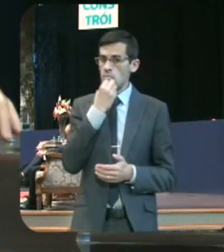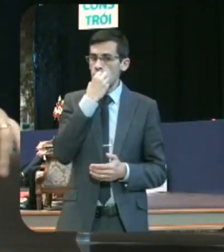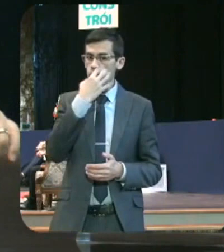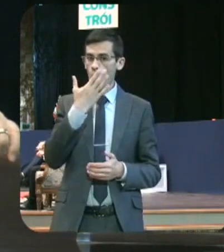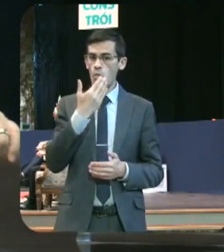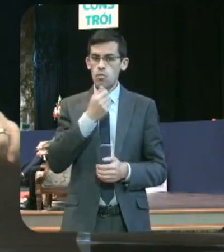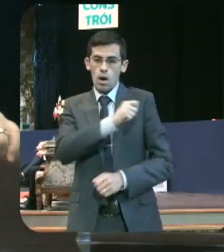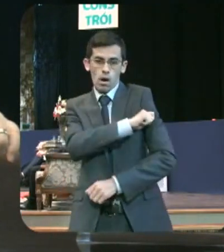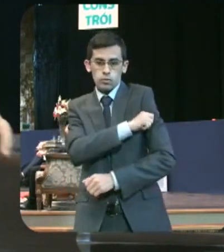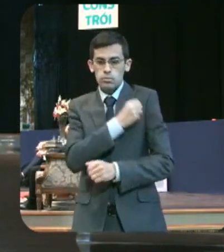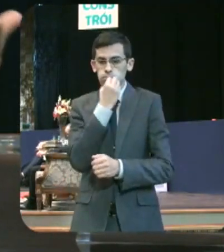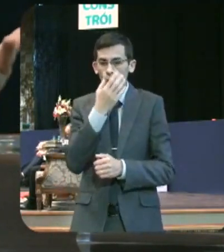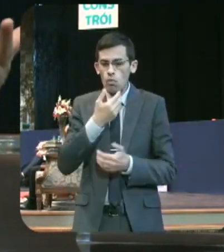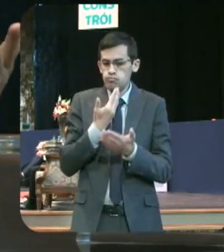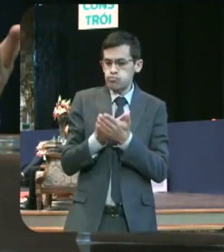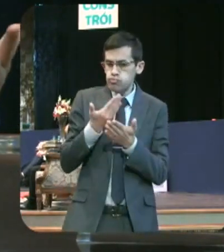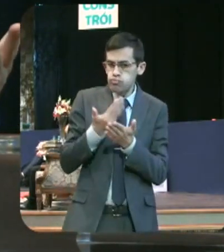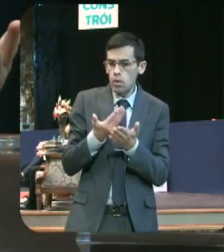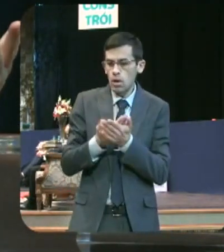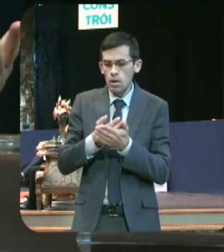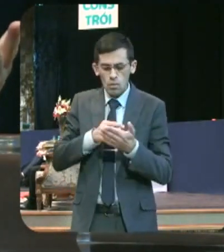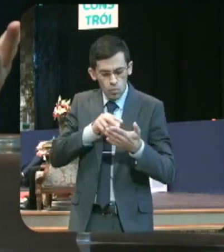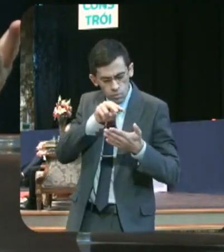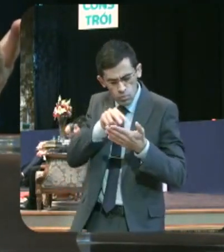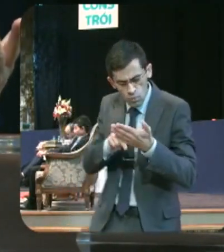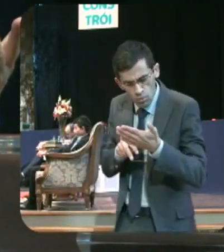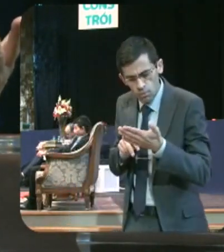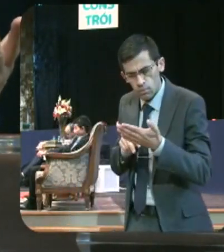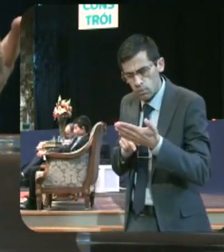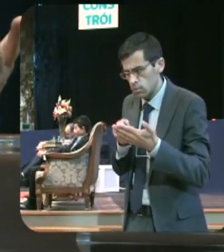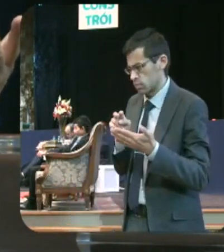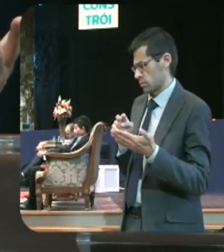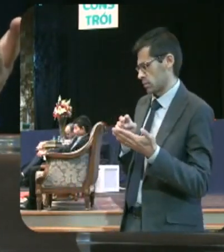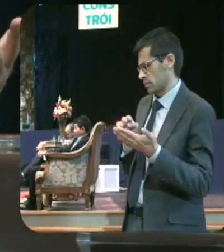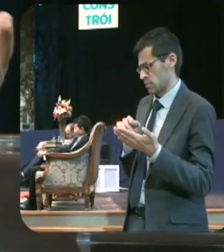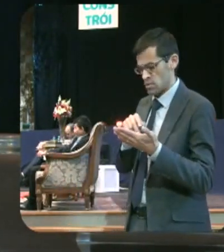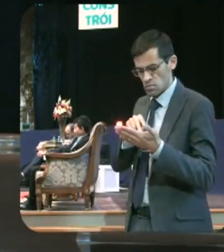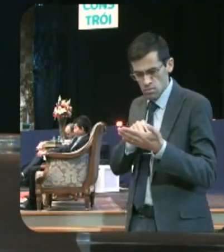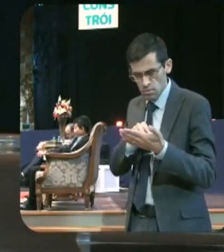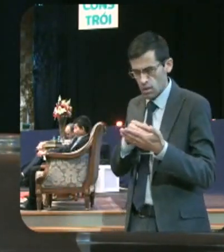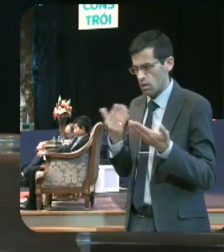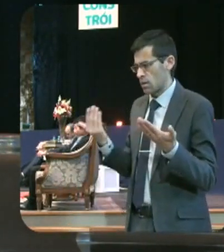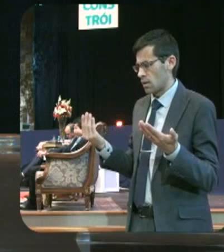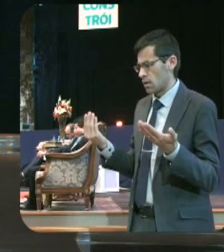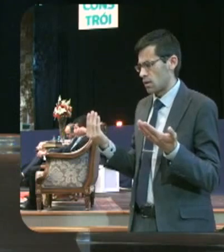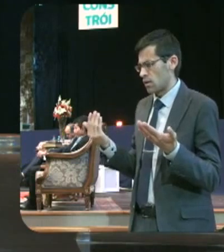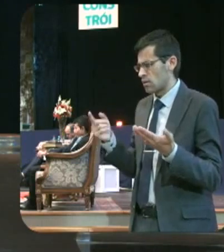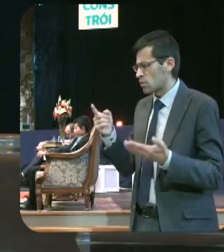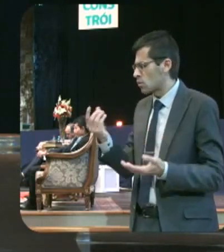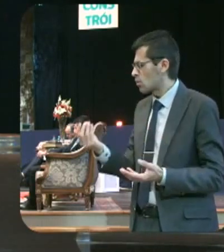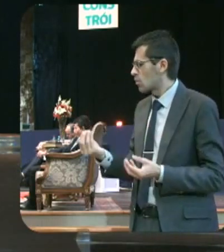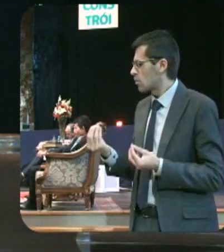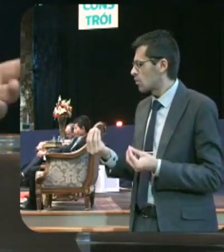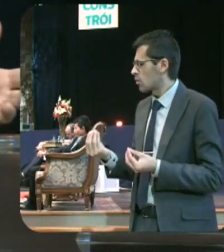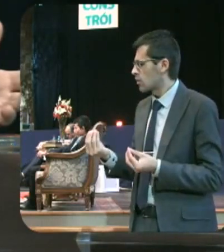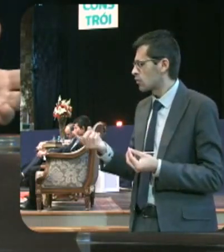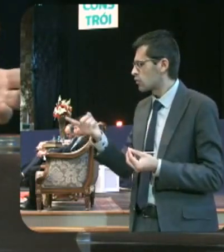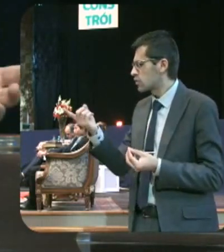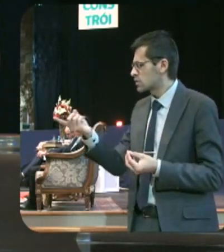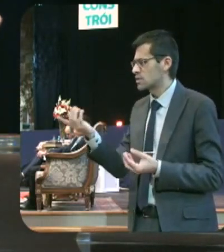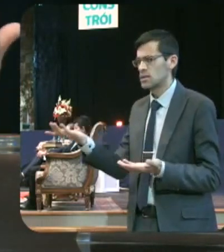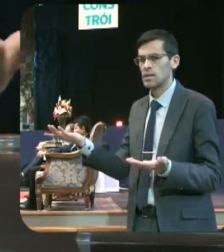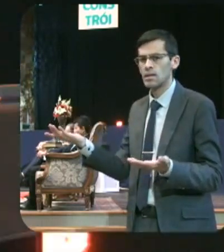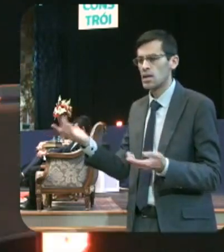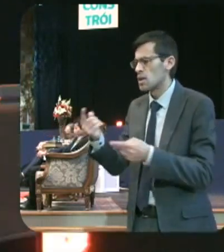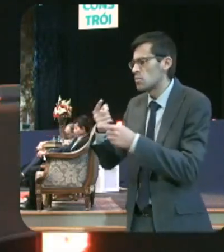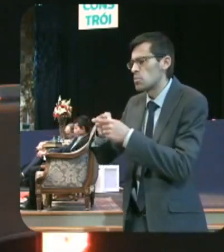excelente aluno. Ela olhou as minhas notas, olhou para mim, olhou as minhas notas, olhou para mim, falou assim,